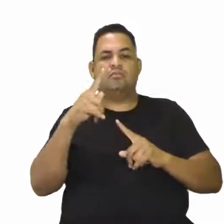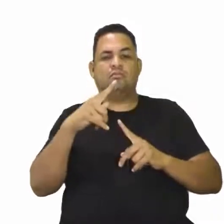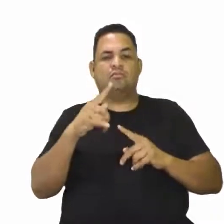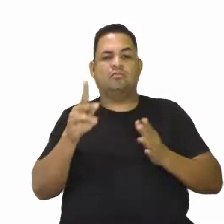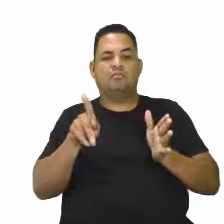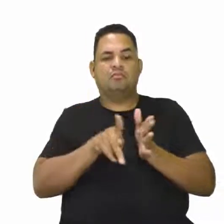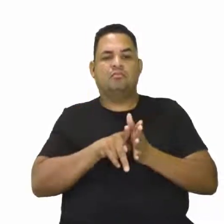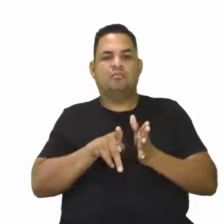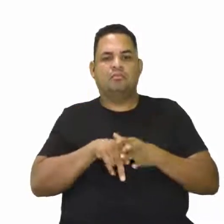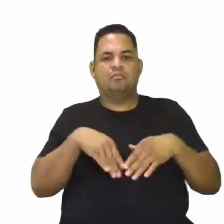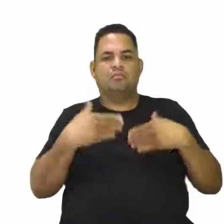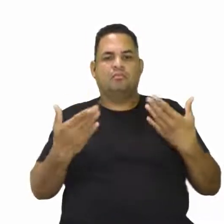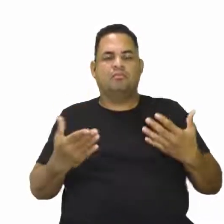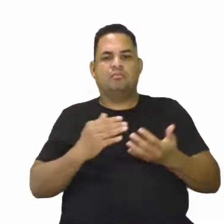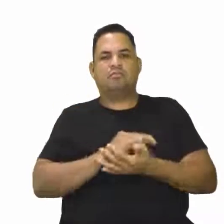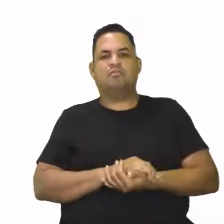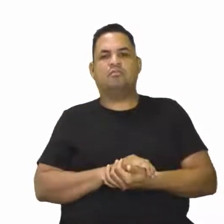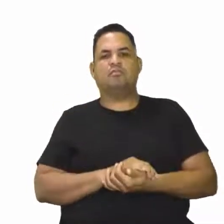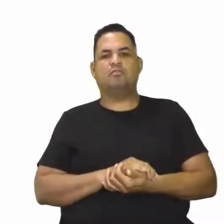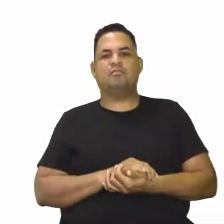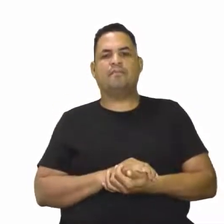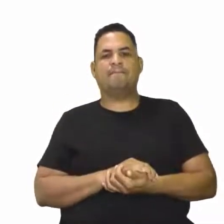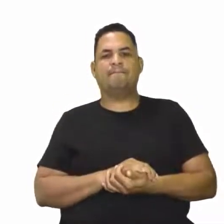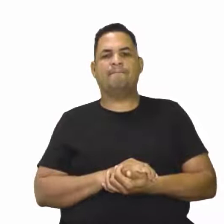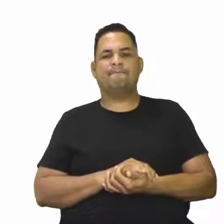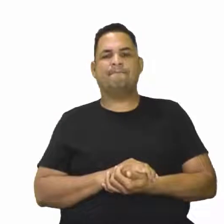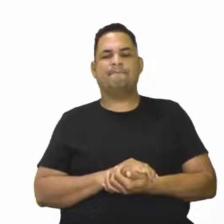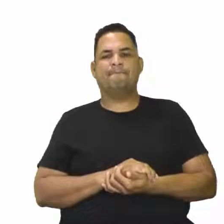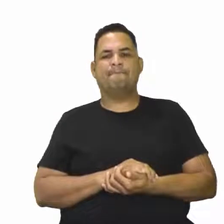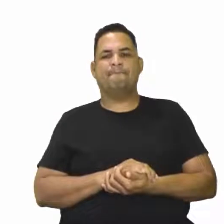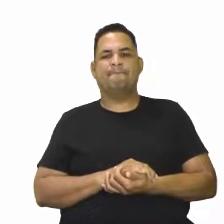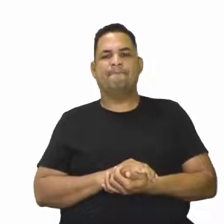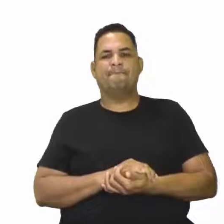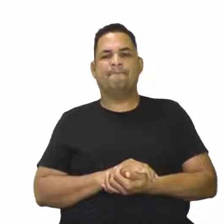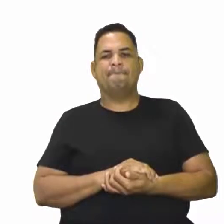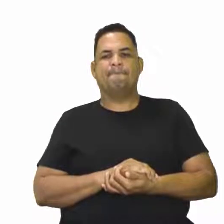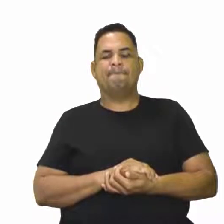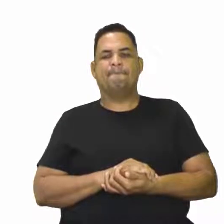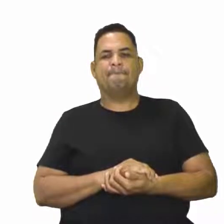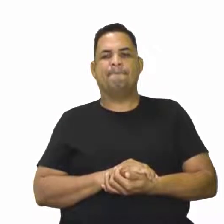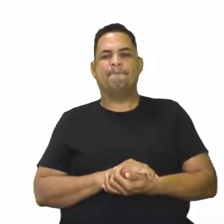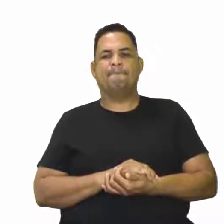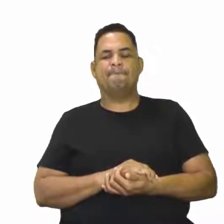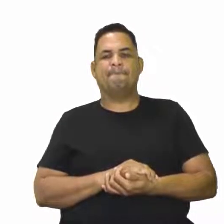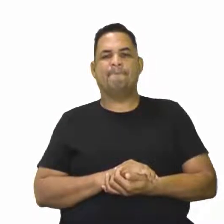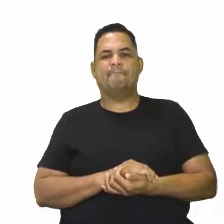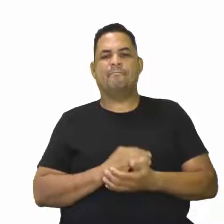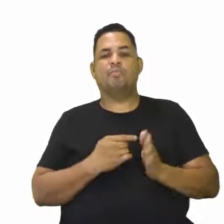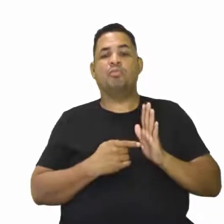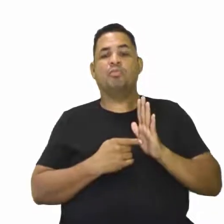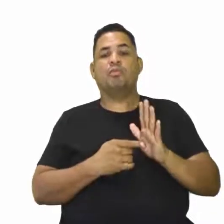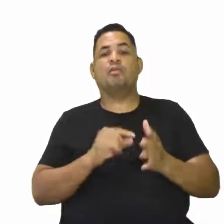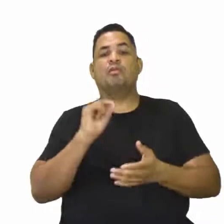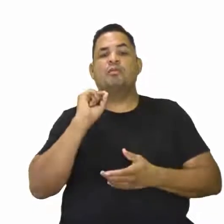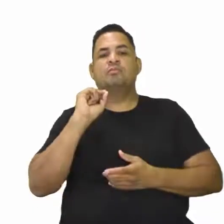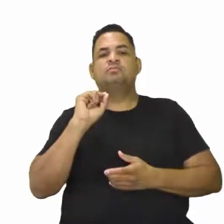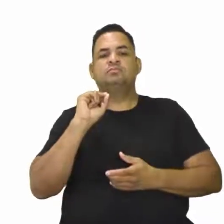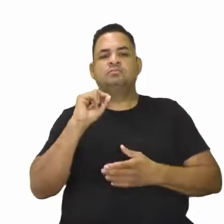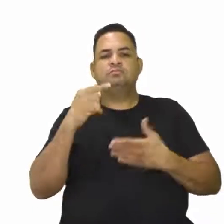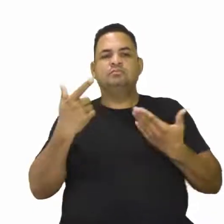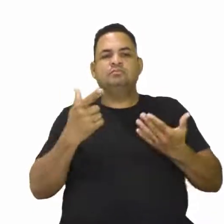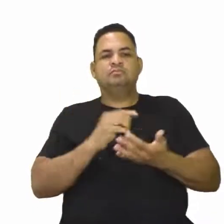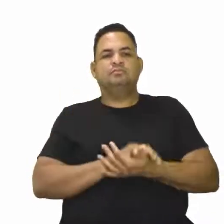típico. Esse mapa, ele indica, está tratando de